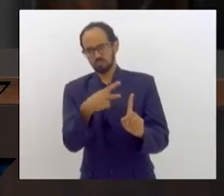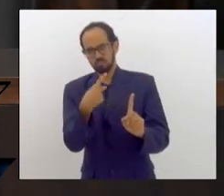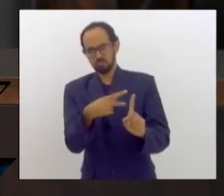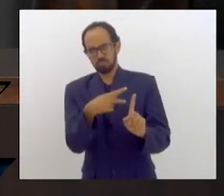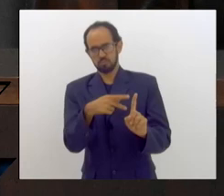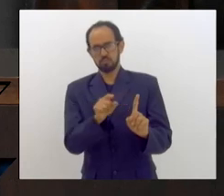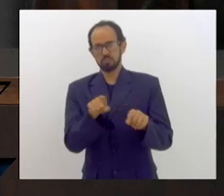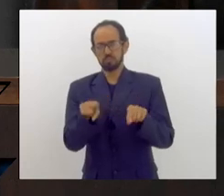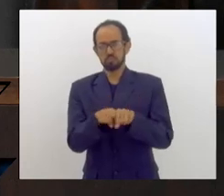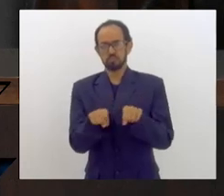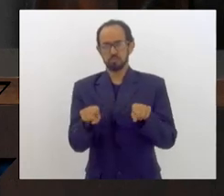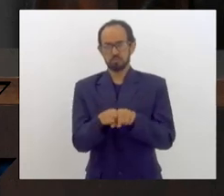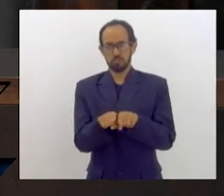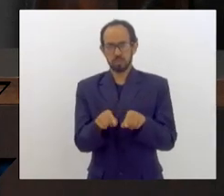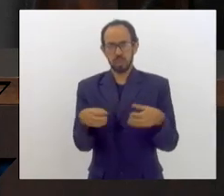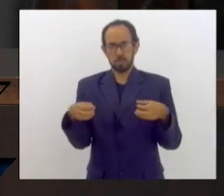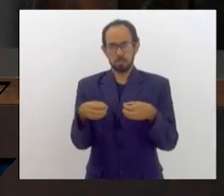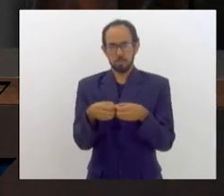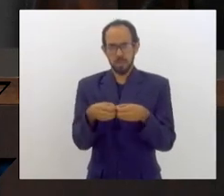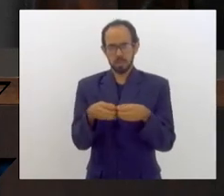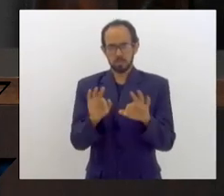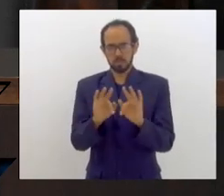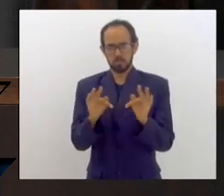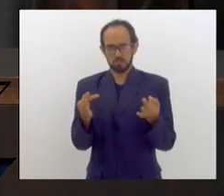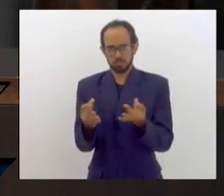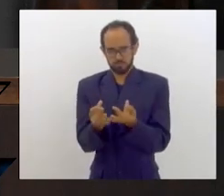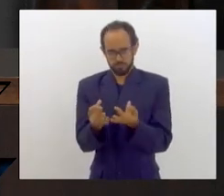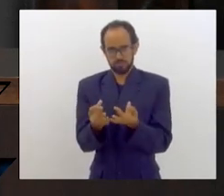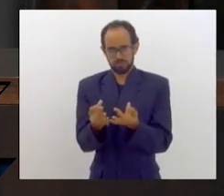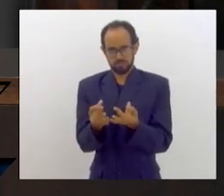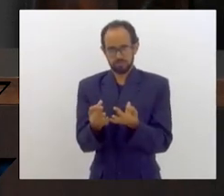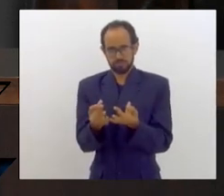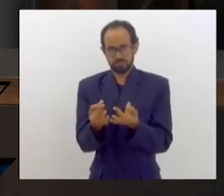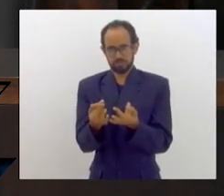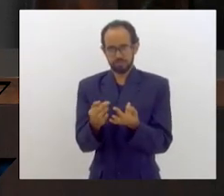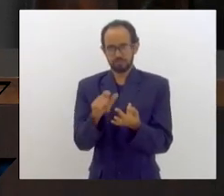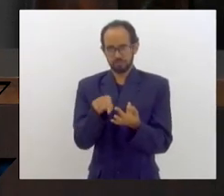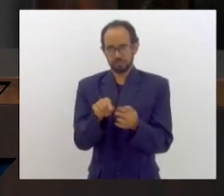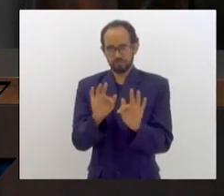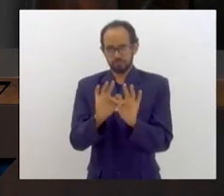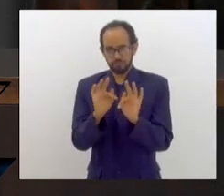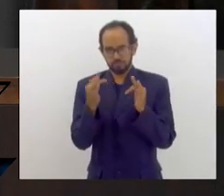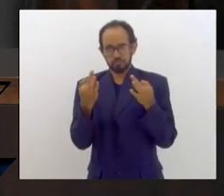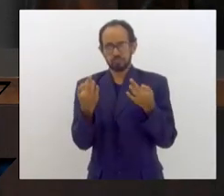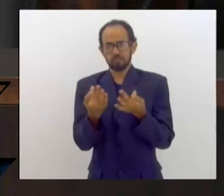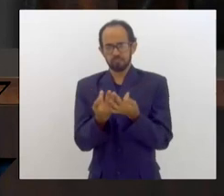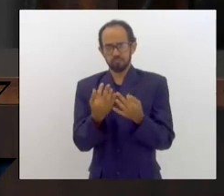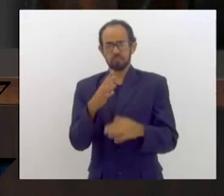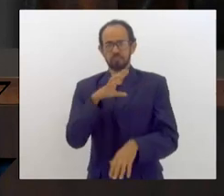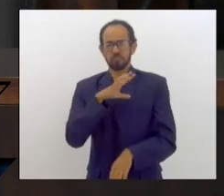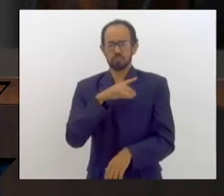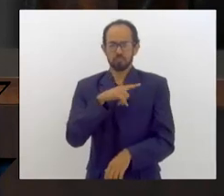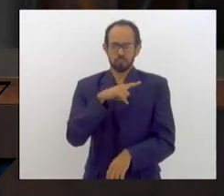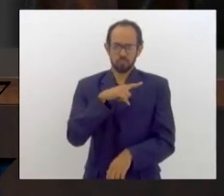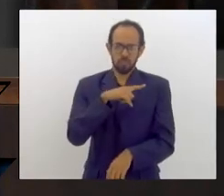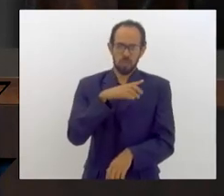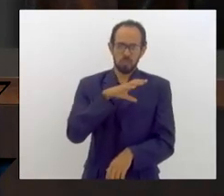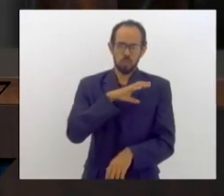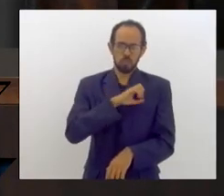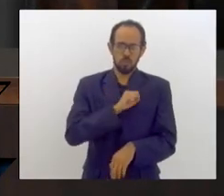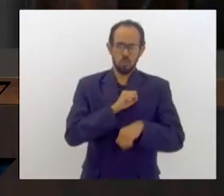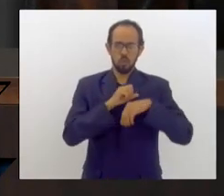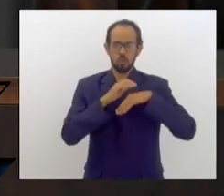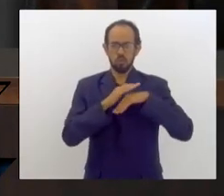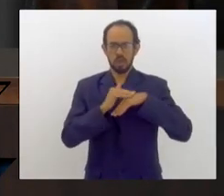para eles, vai estar perto da sua família de origem. A sua família, que o amor, o